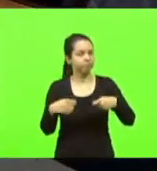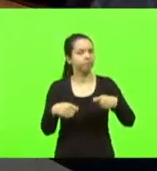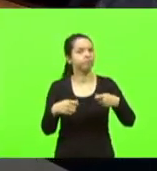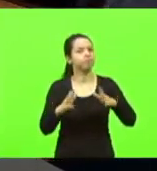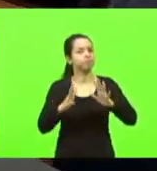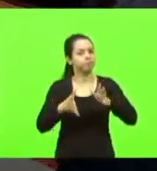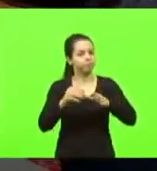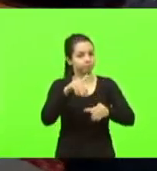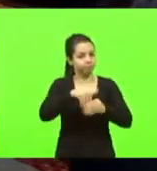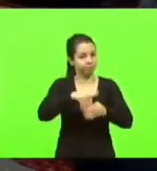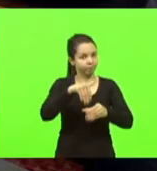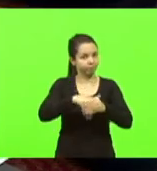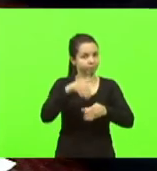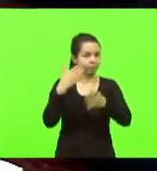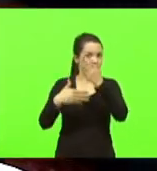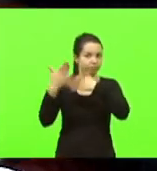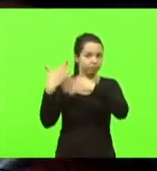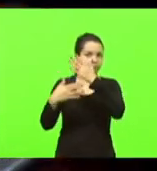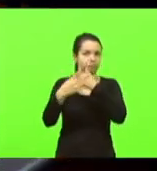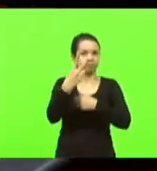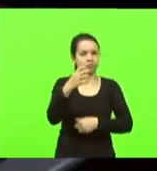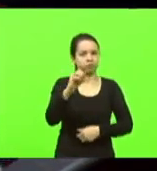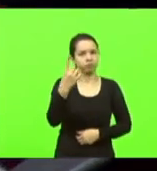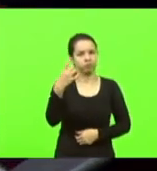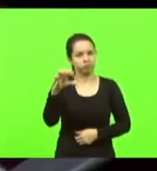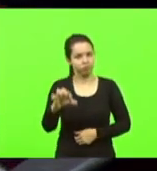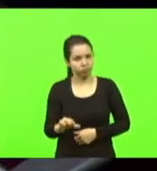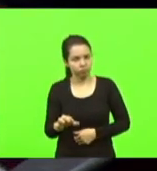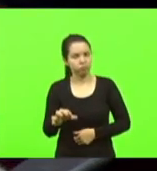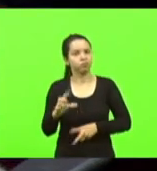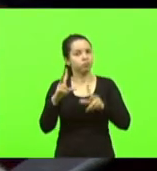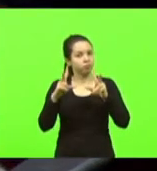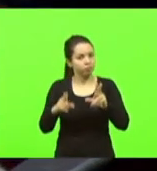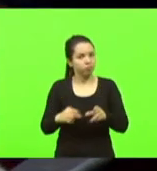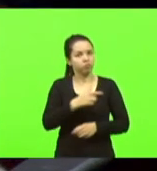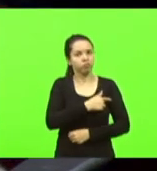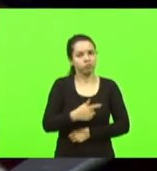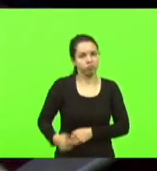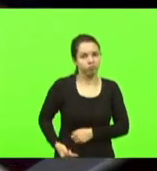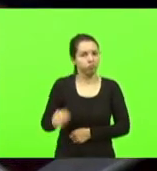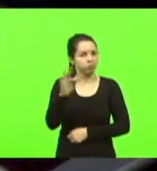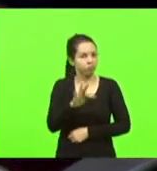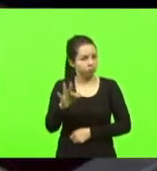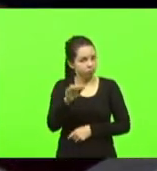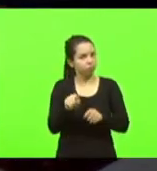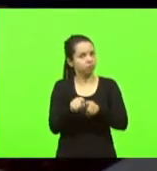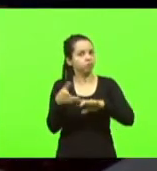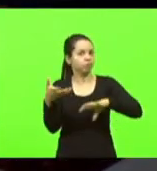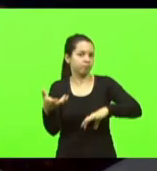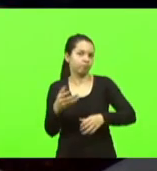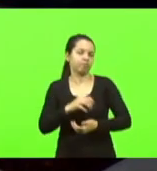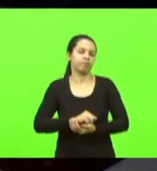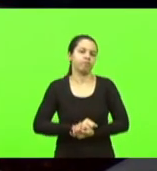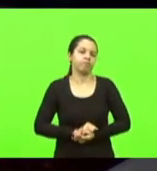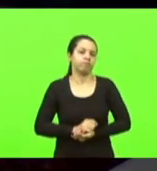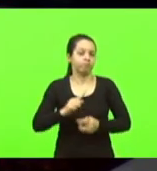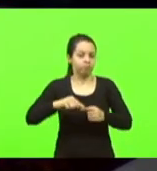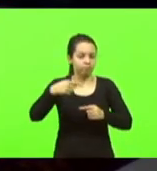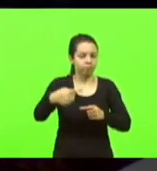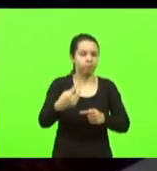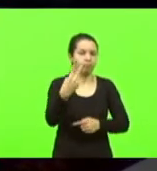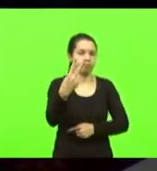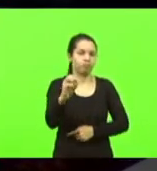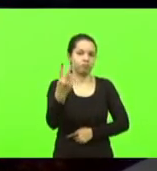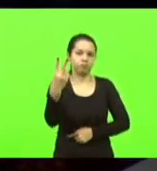em 2019 como fez o governo federal e o Congresso Nacional depois em 2020